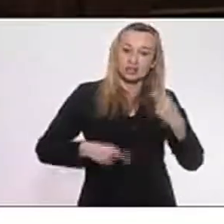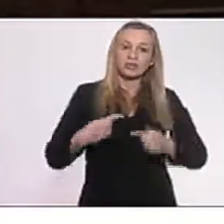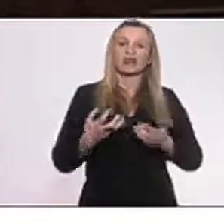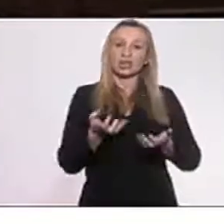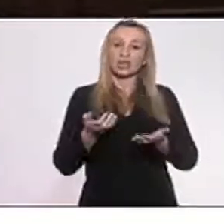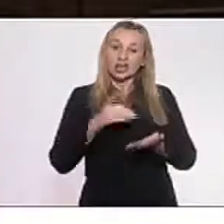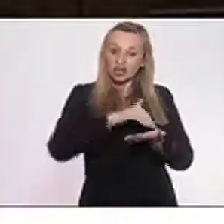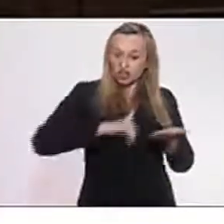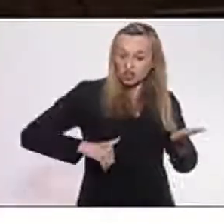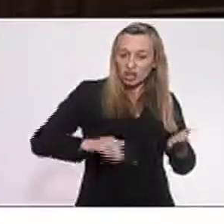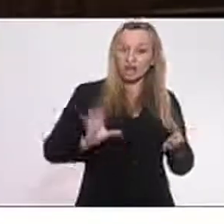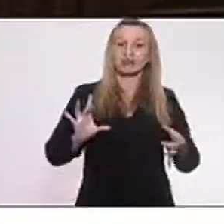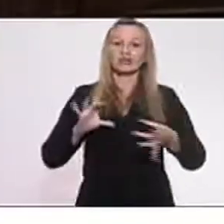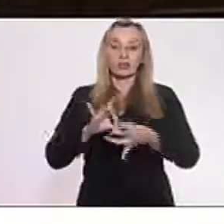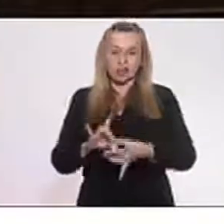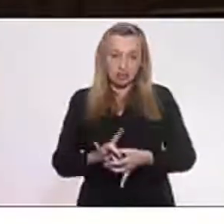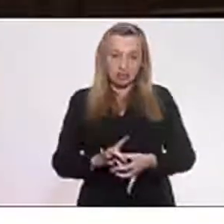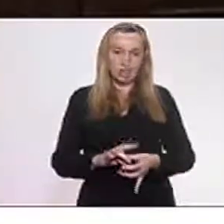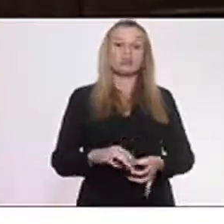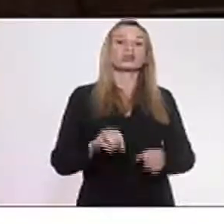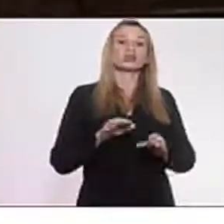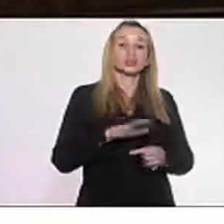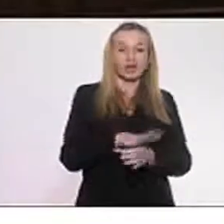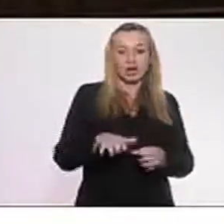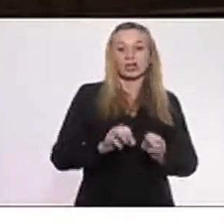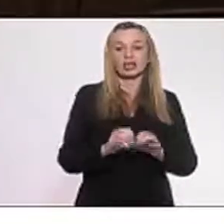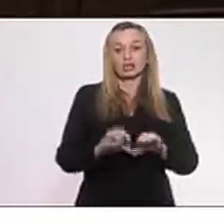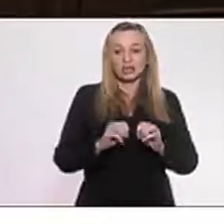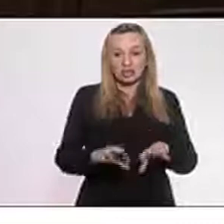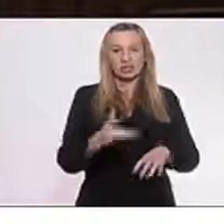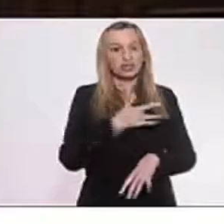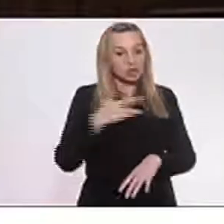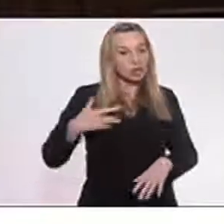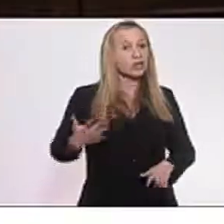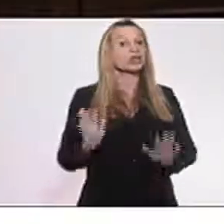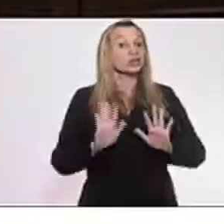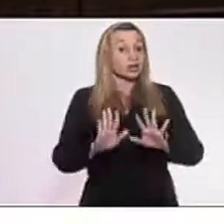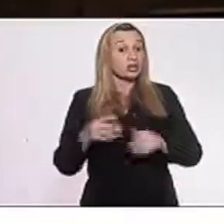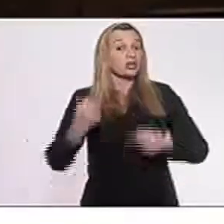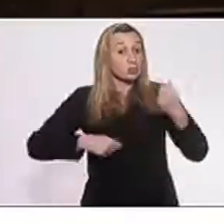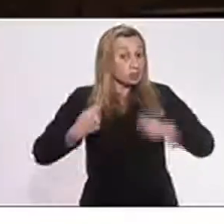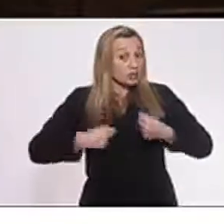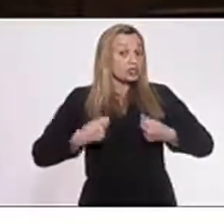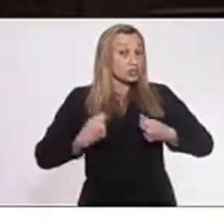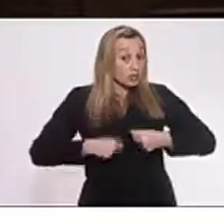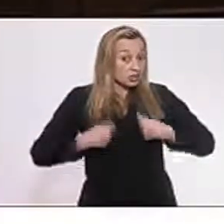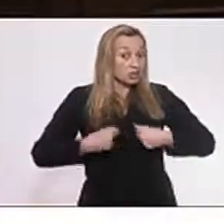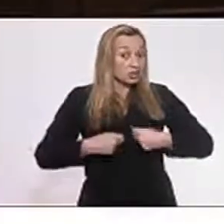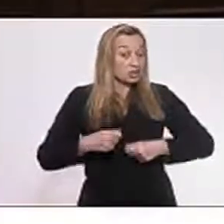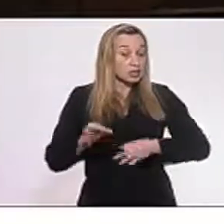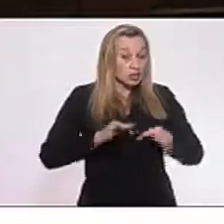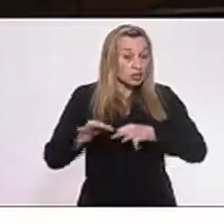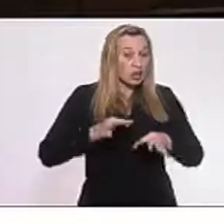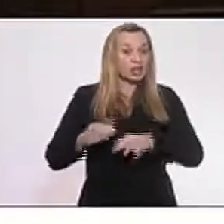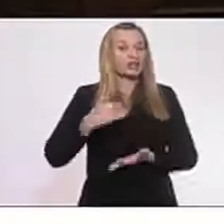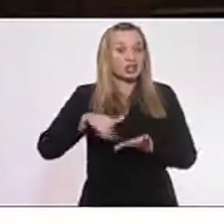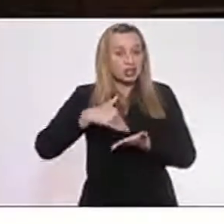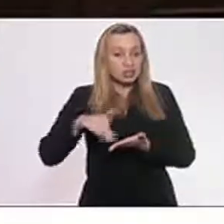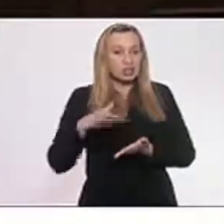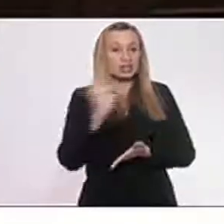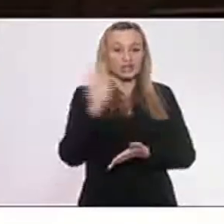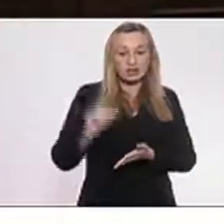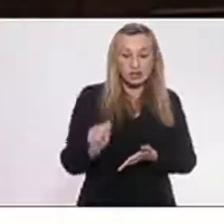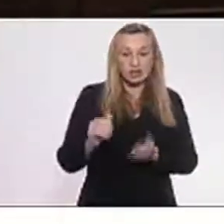tirar as vinculações constitucionais da educação, da saúde. Esse é um debate para o qual a gente precisa se preparar. O secretário de Fazenda, em audiência